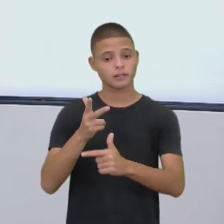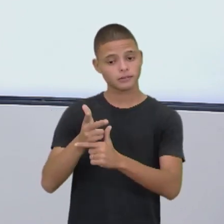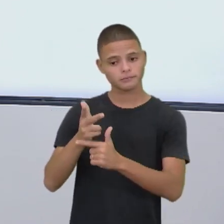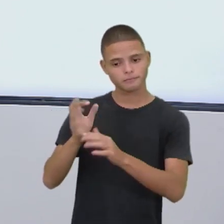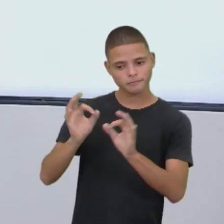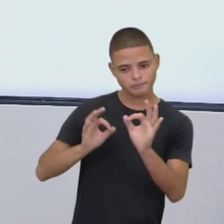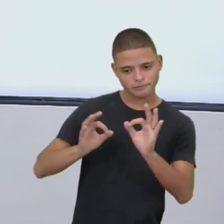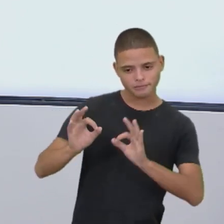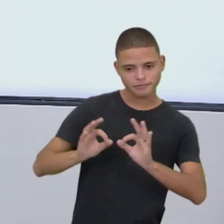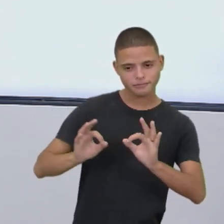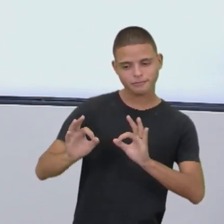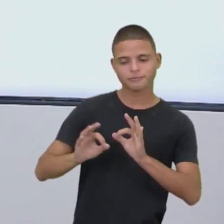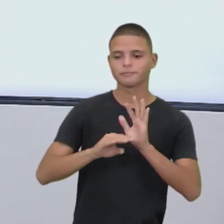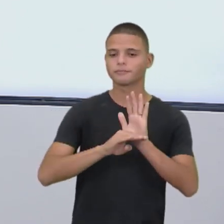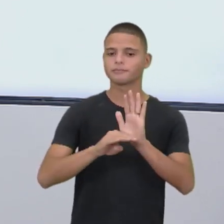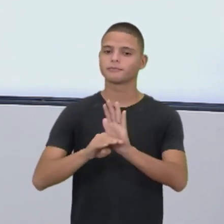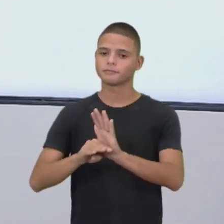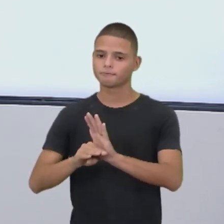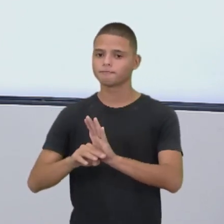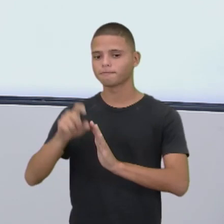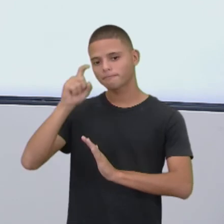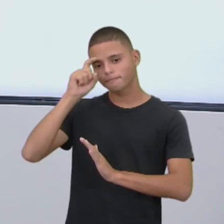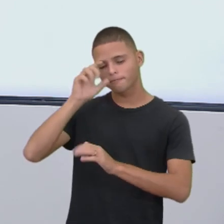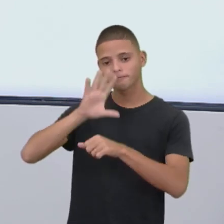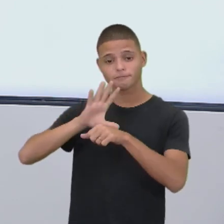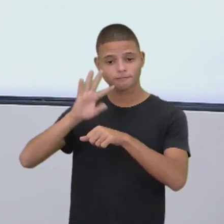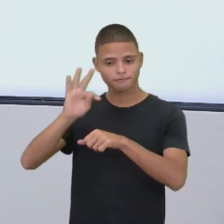aula aconteça, ao Matheus e a